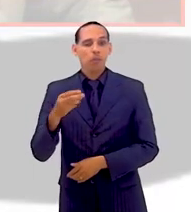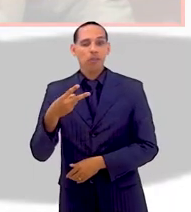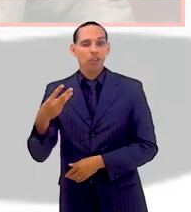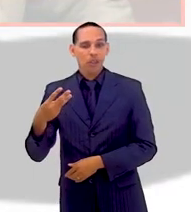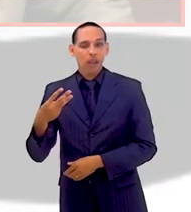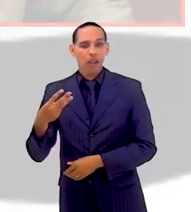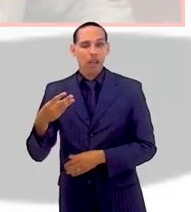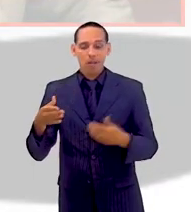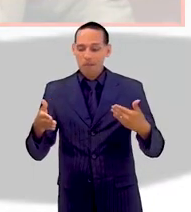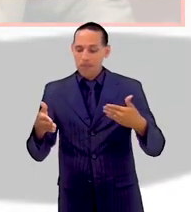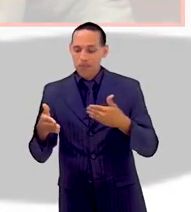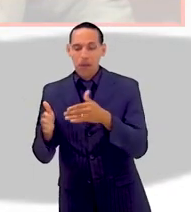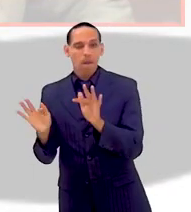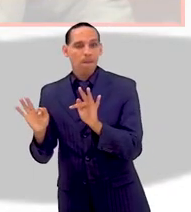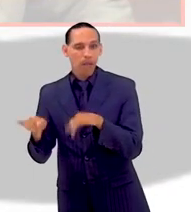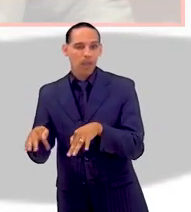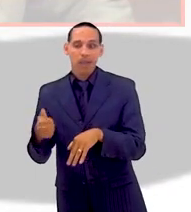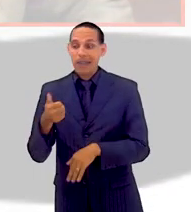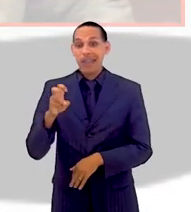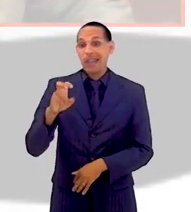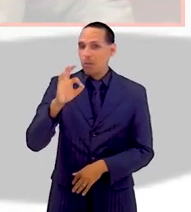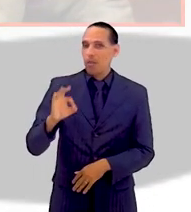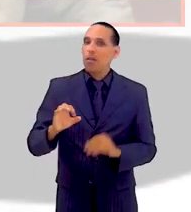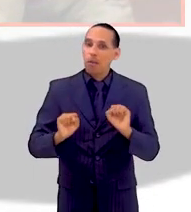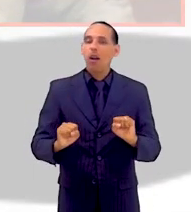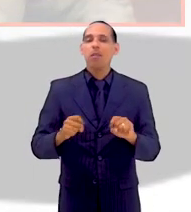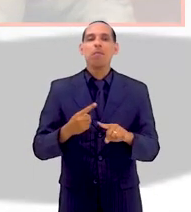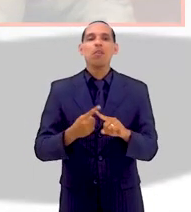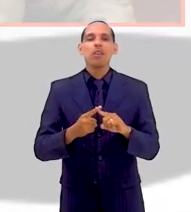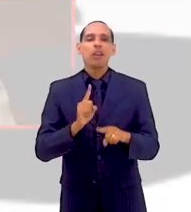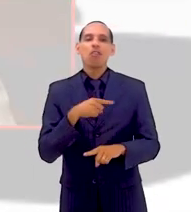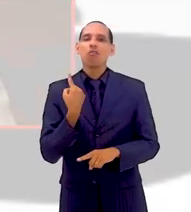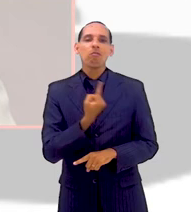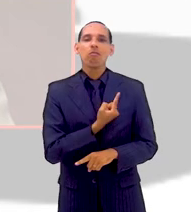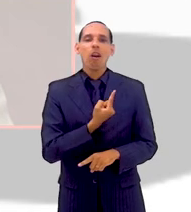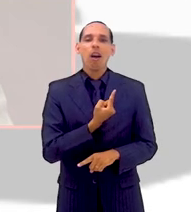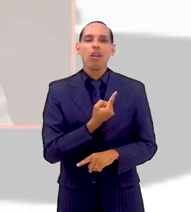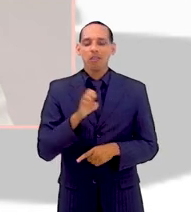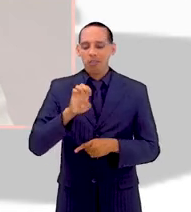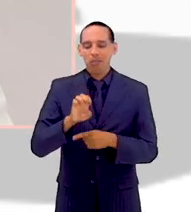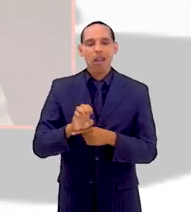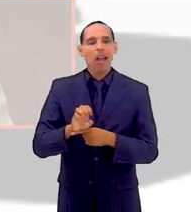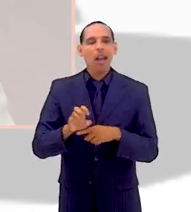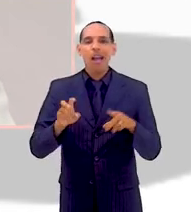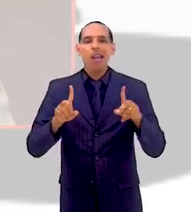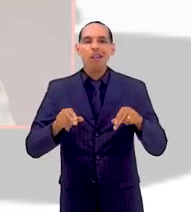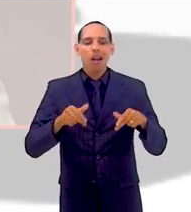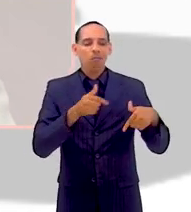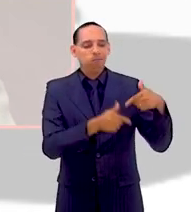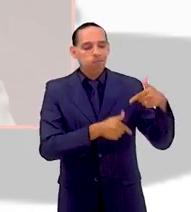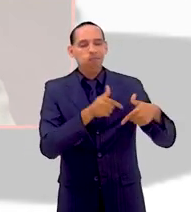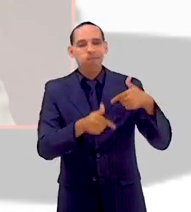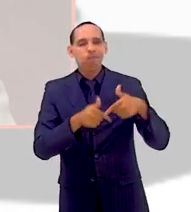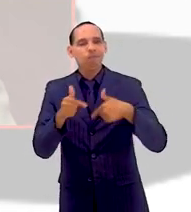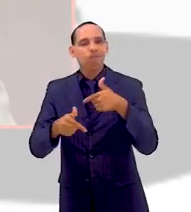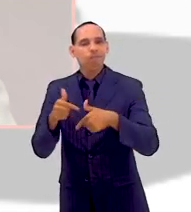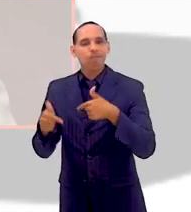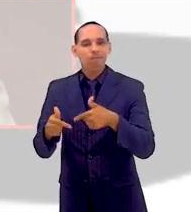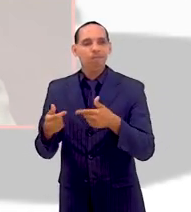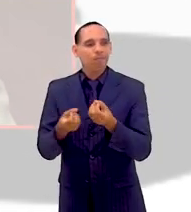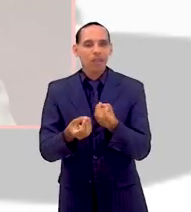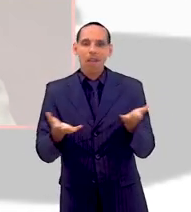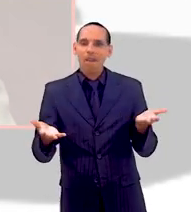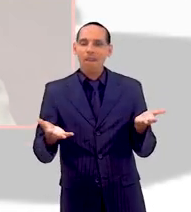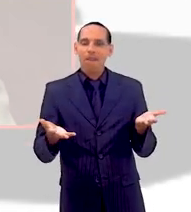2023 com praticamente 15% do PIB, porque nós somos um estado de serviços. É claro que a gente tem aí talvez a possibilidade